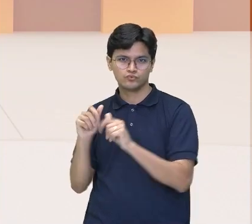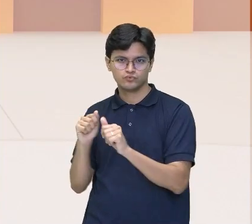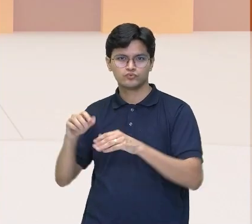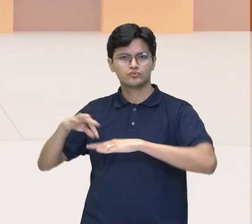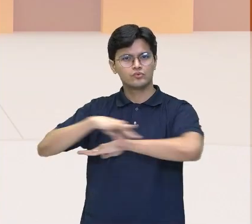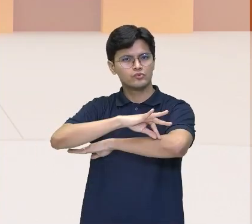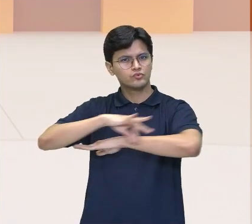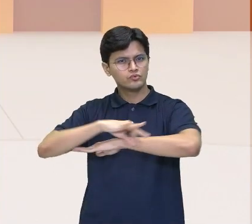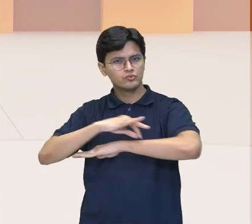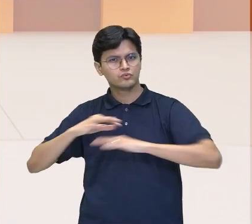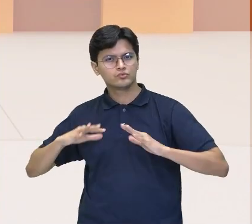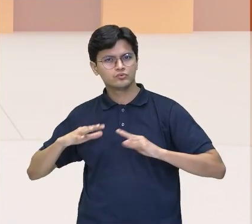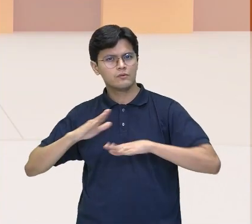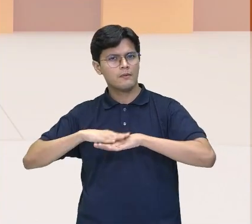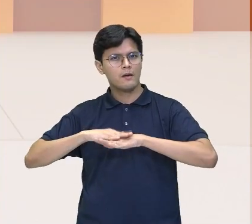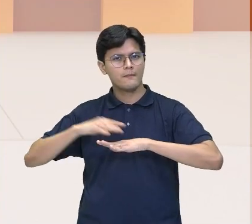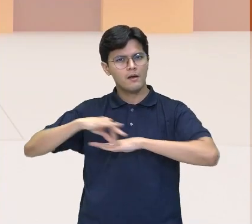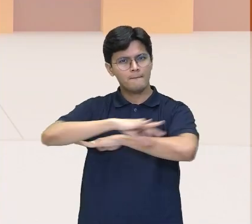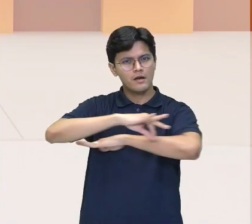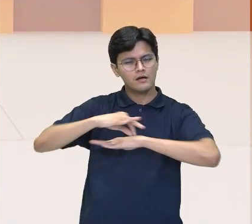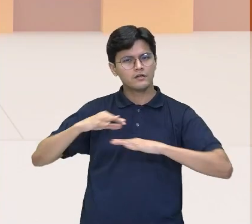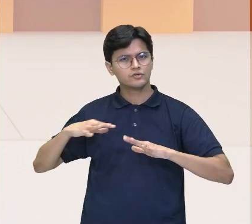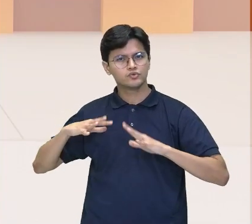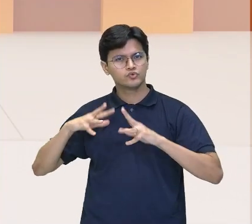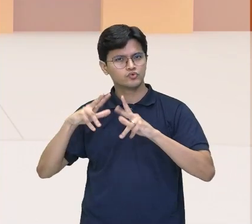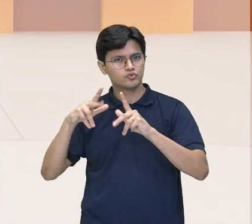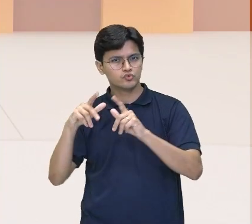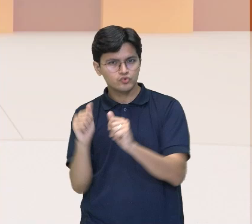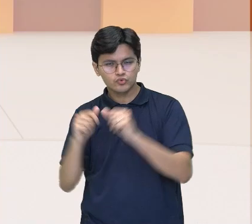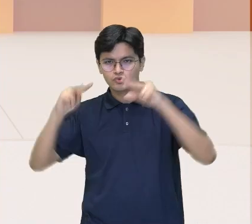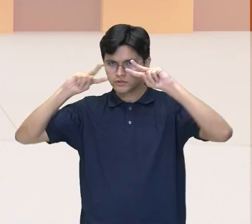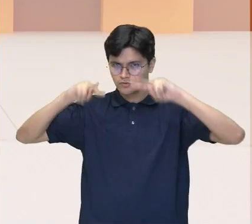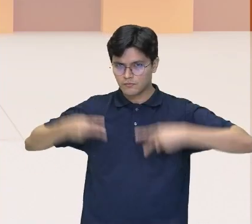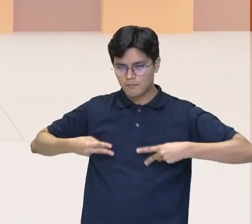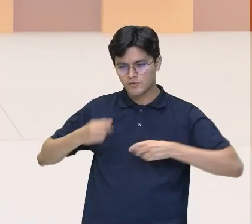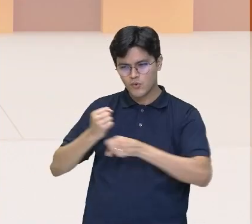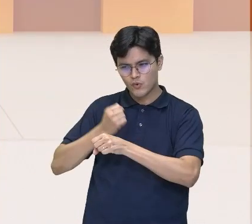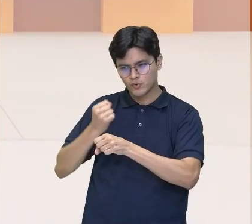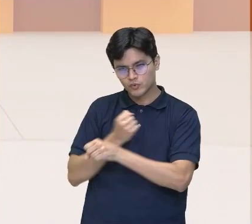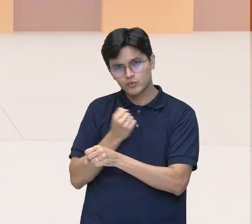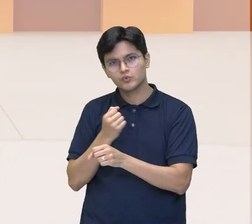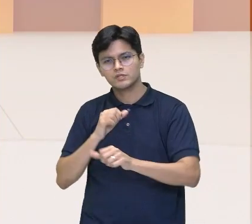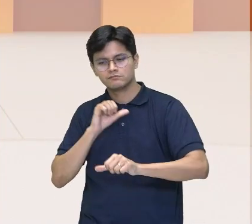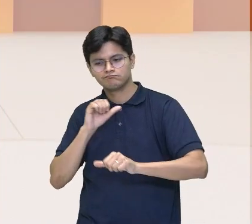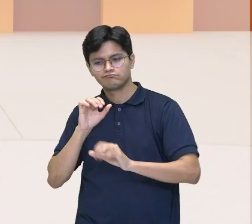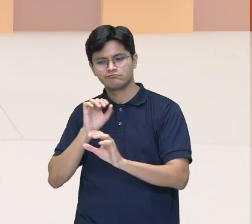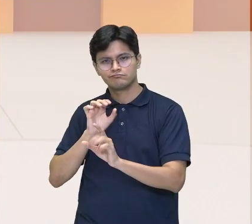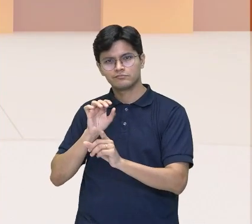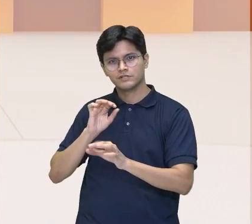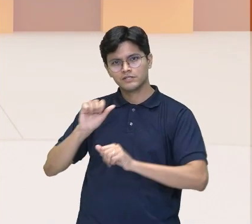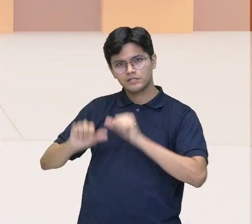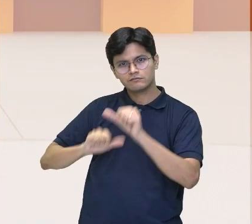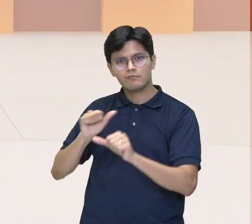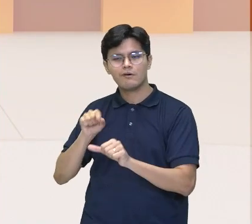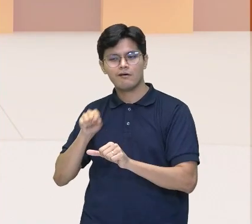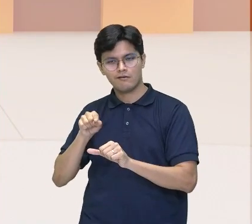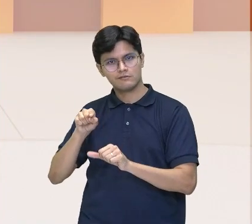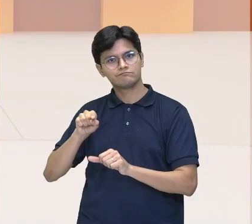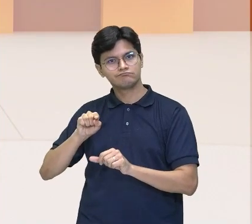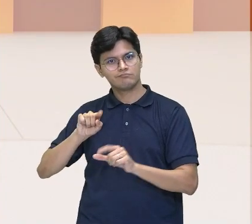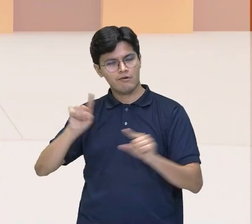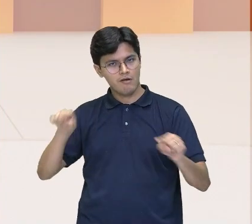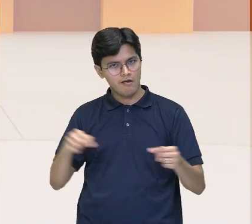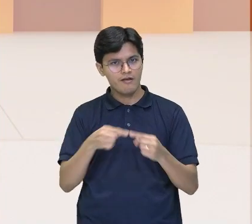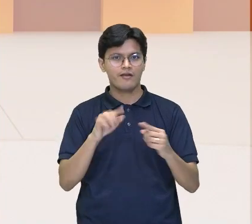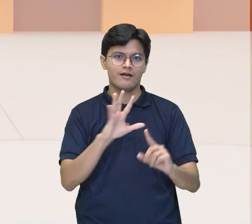tudo que foi transformado, construído pelo ser humano, é arte, é cultura. Por